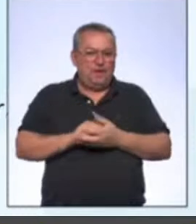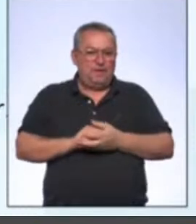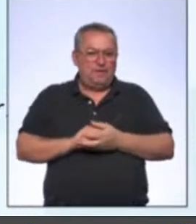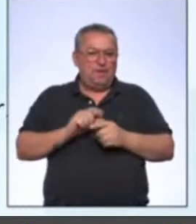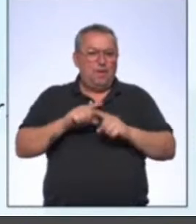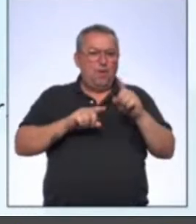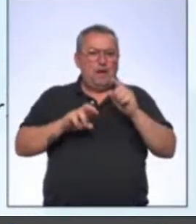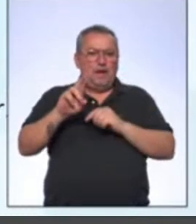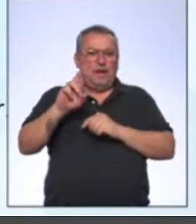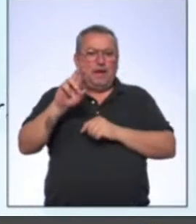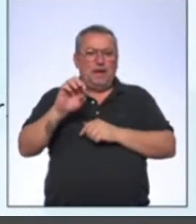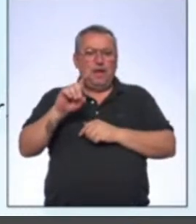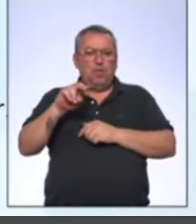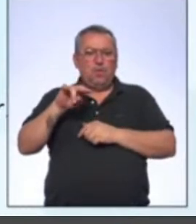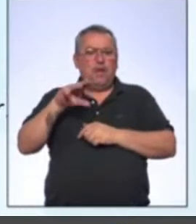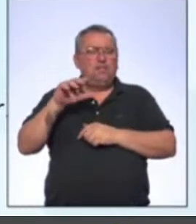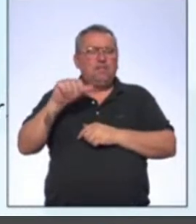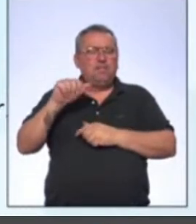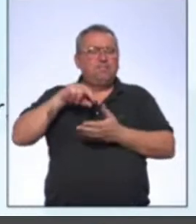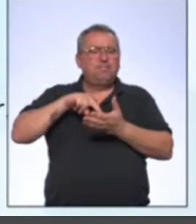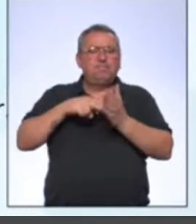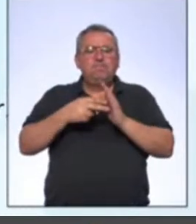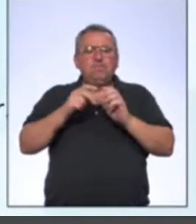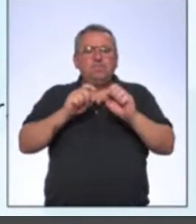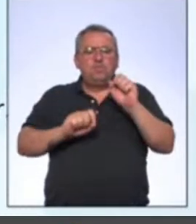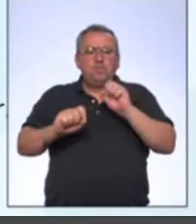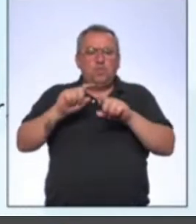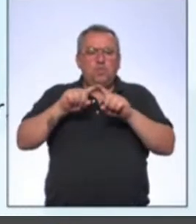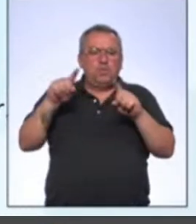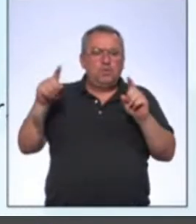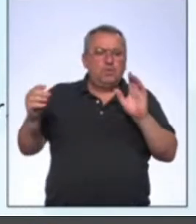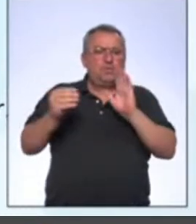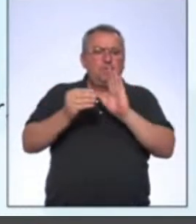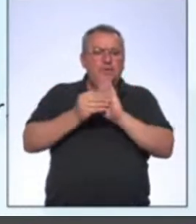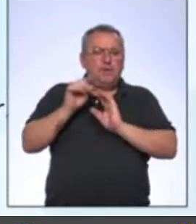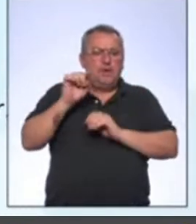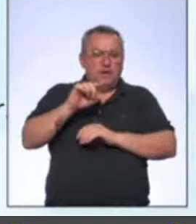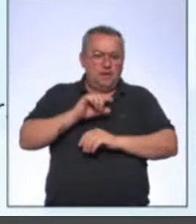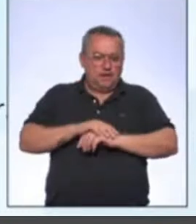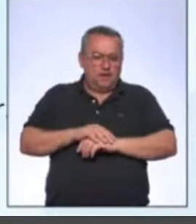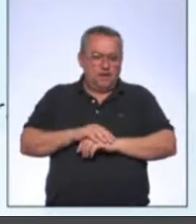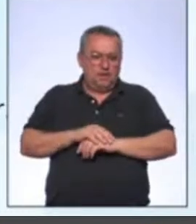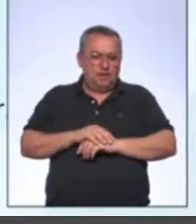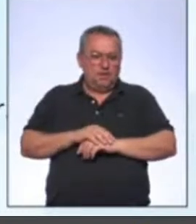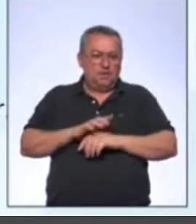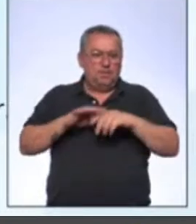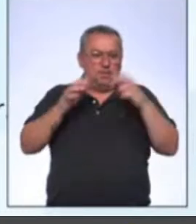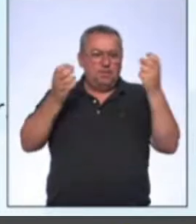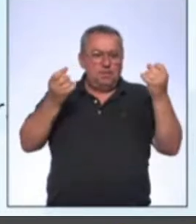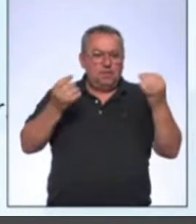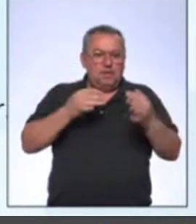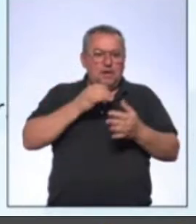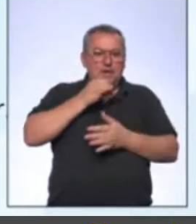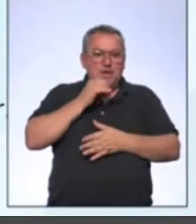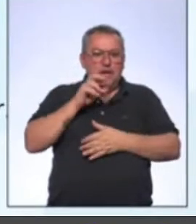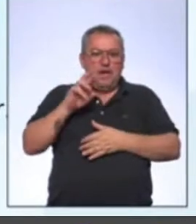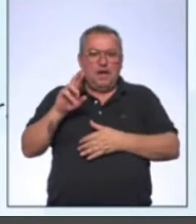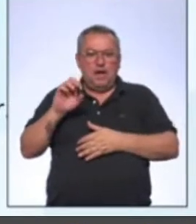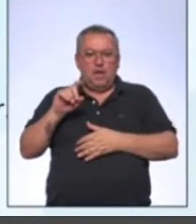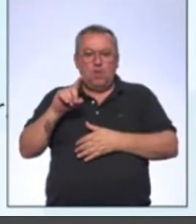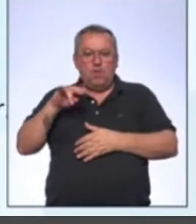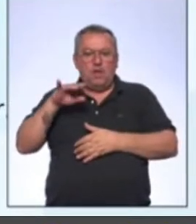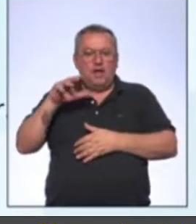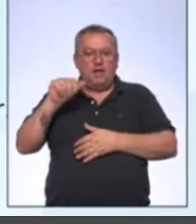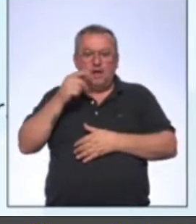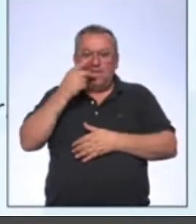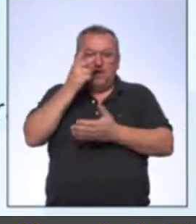redundância. Você vai falar, nossa, eu não sei o que é redundância, professor. Por isso que eu acabei marcando essa. Eu posso te dizer assim, a redundância é